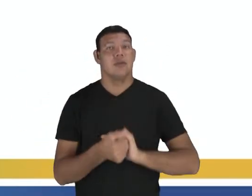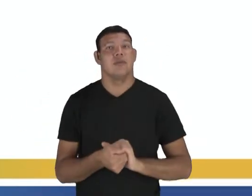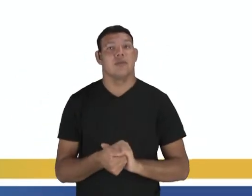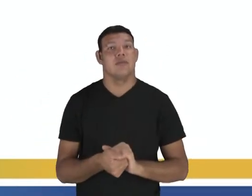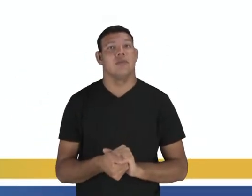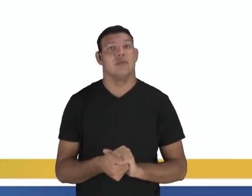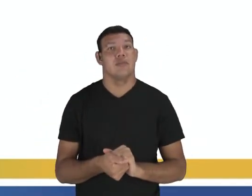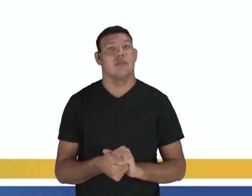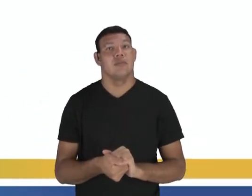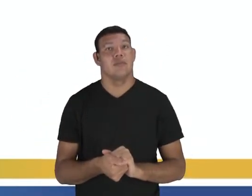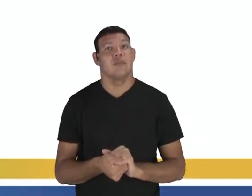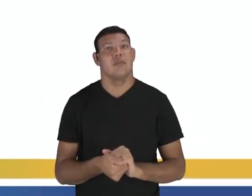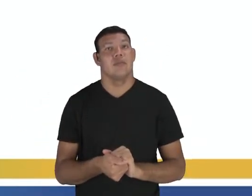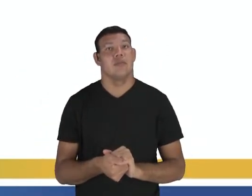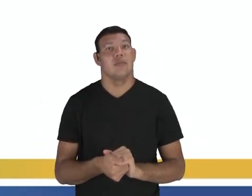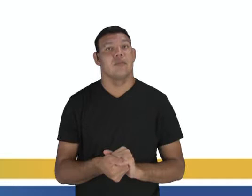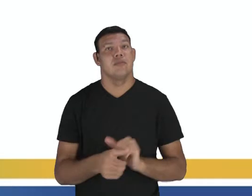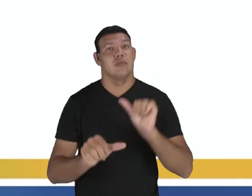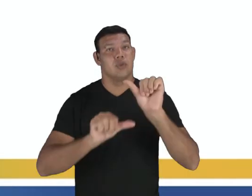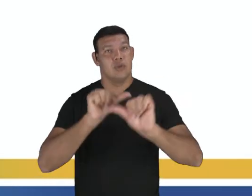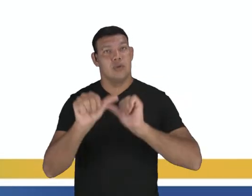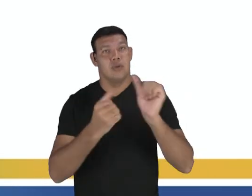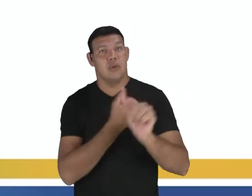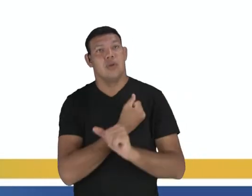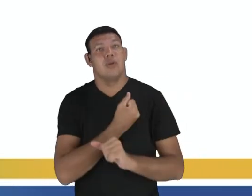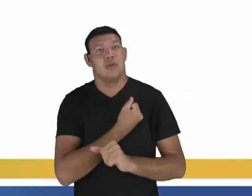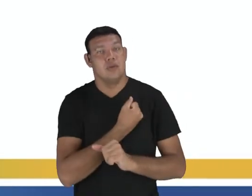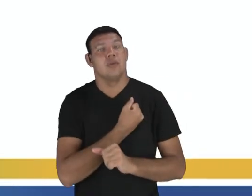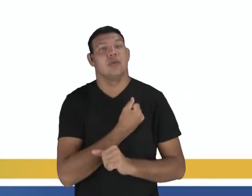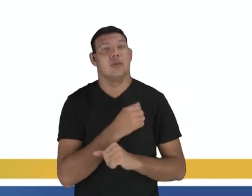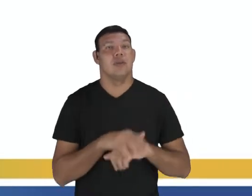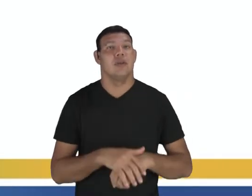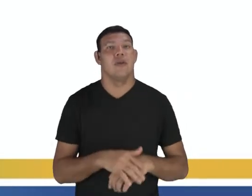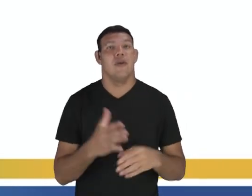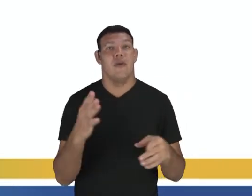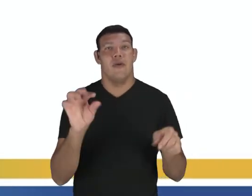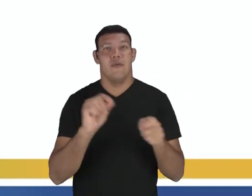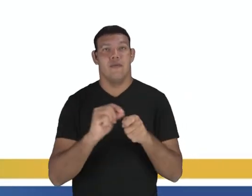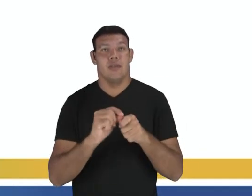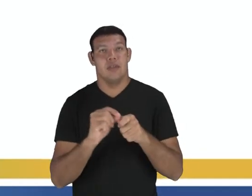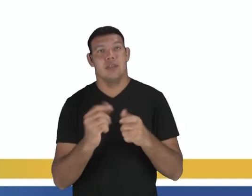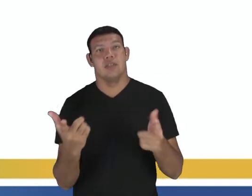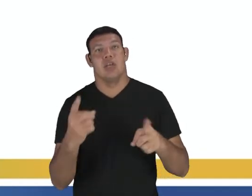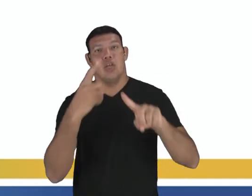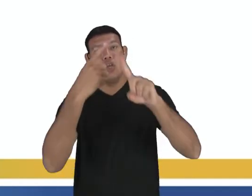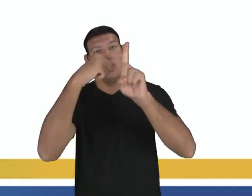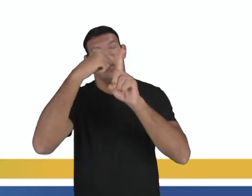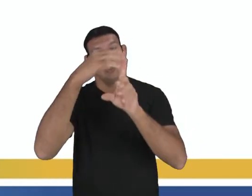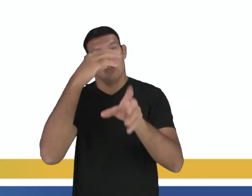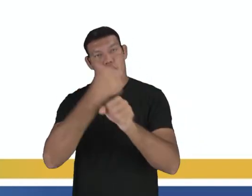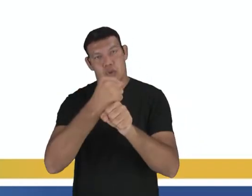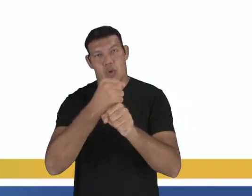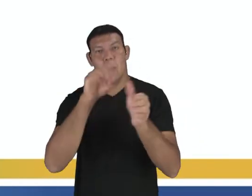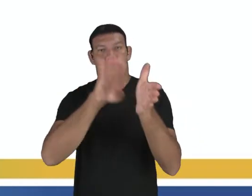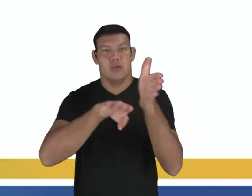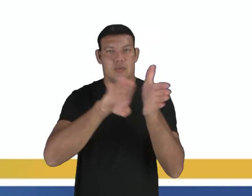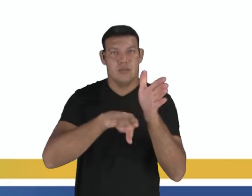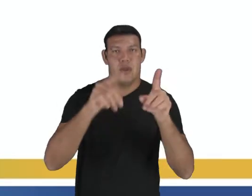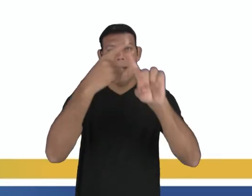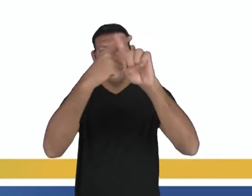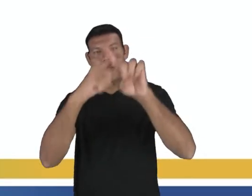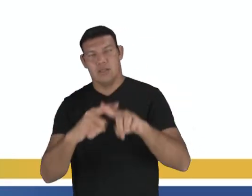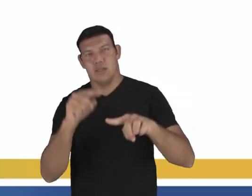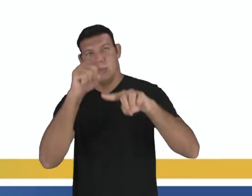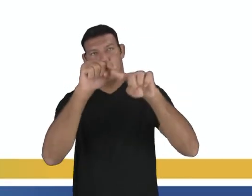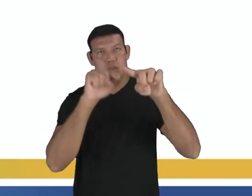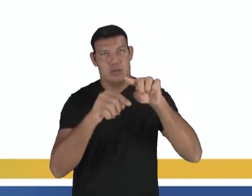por números e efetuar as operações indicadas. Como assim? Observe, primeiro exemplo.